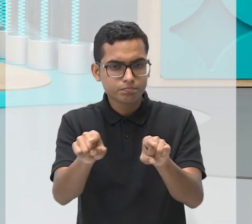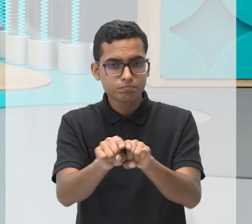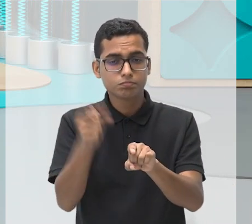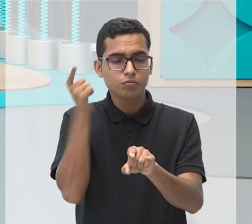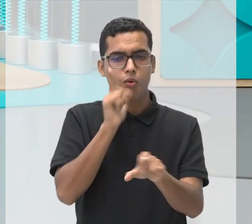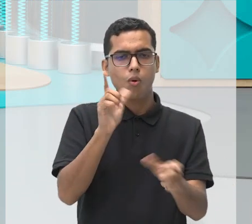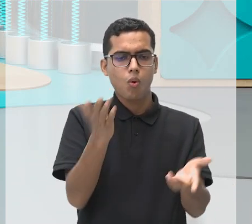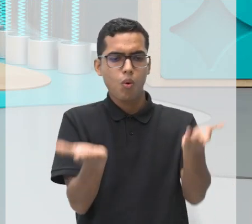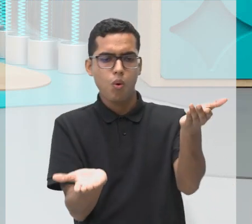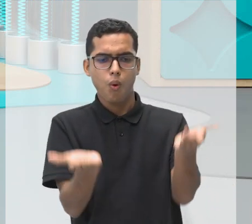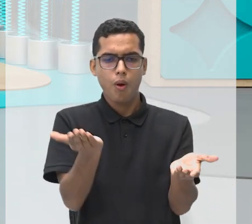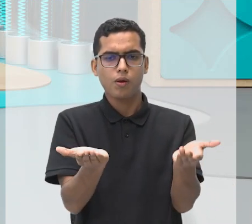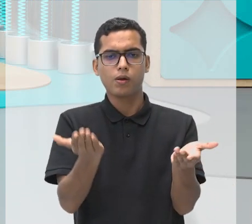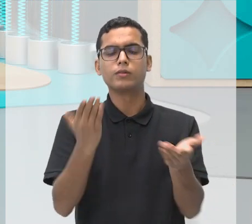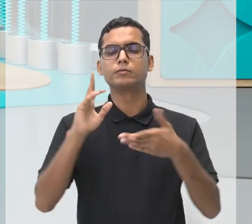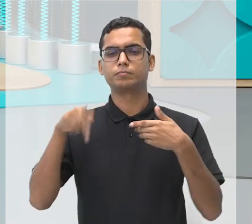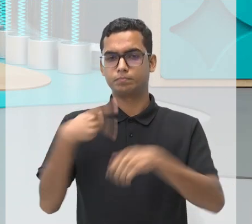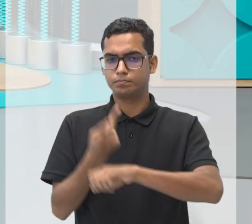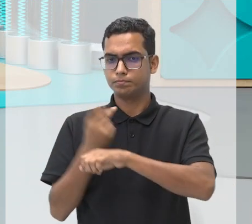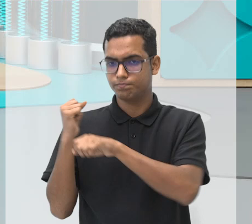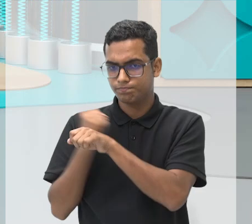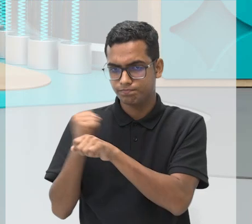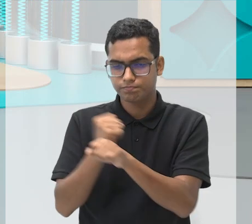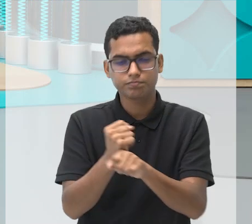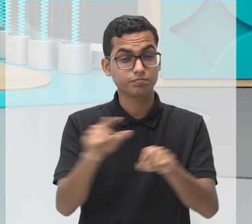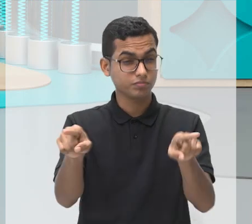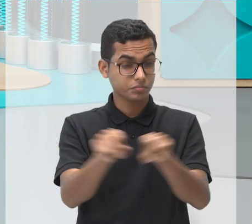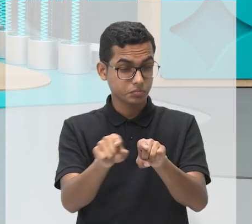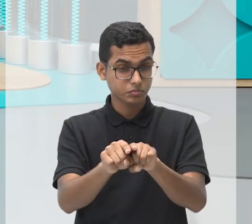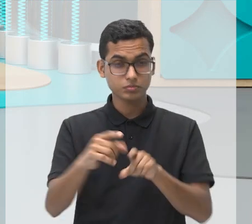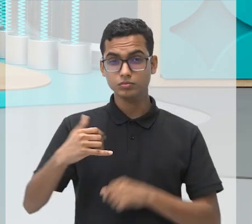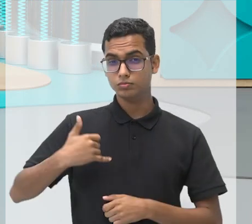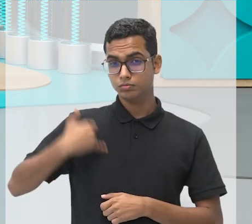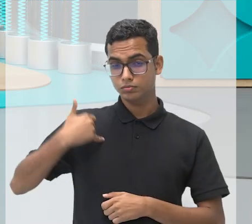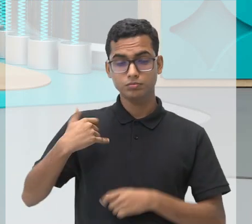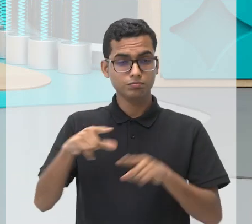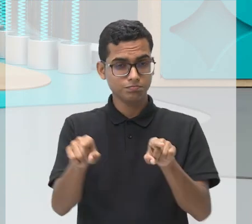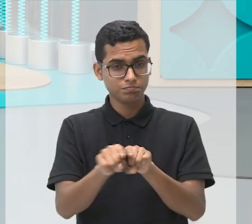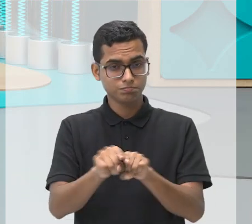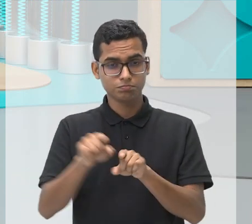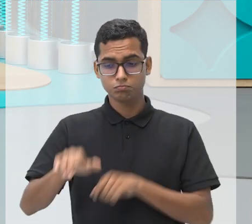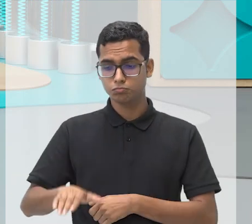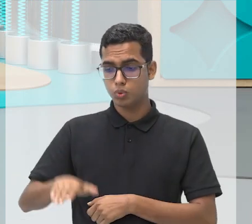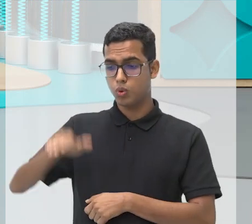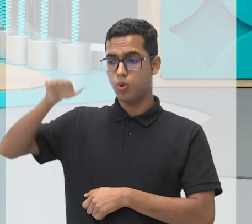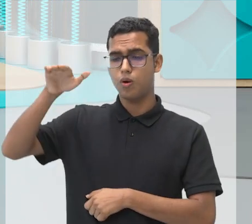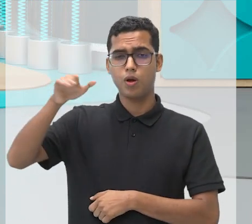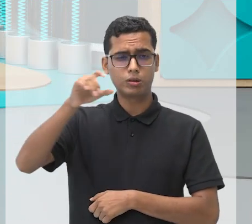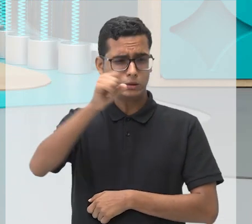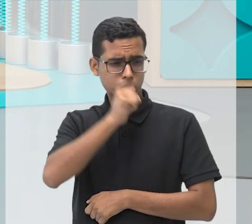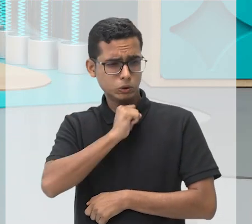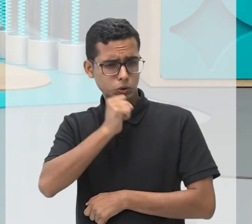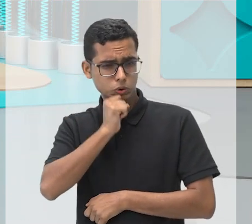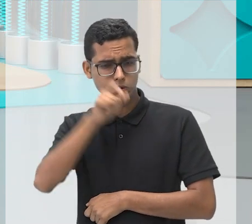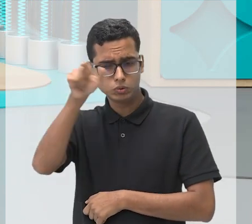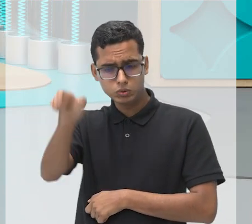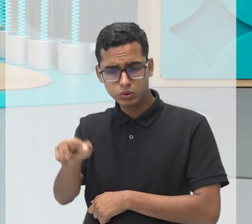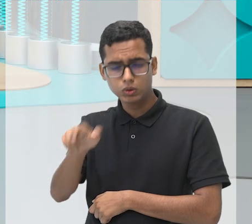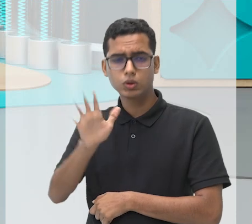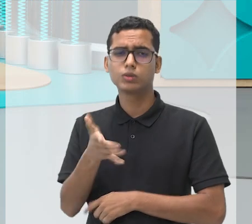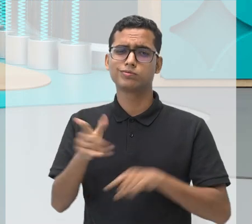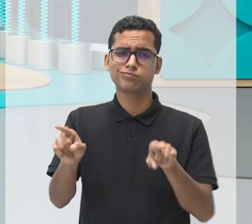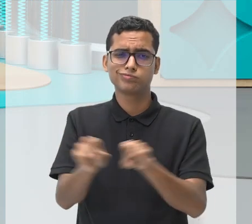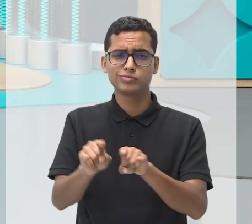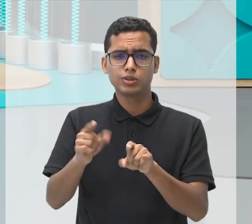o equilíbrio. E aí, com o passar dos anos, com o passar da idade, aquele senhor mais idoso, aquela senhora, já